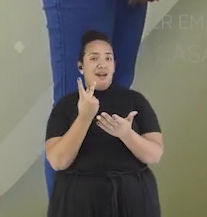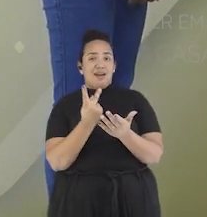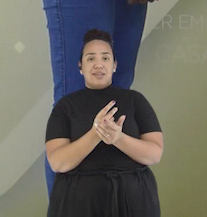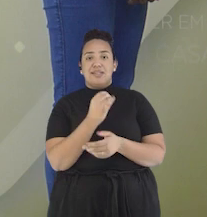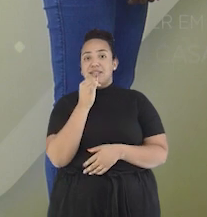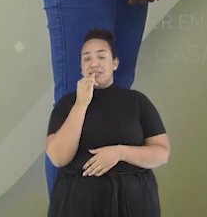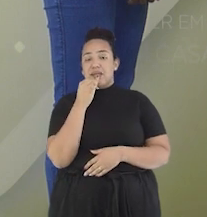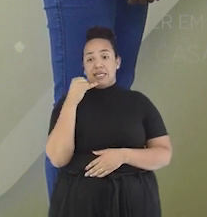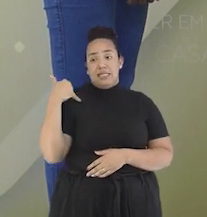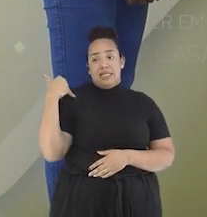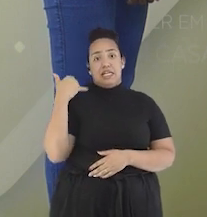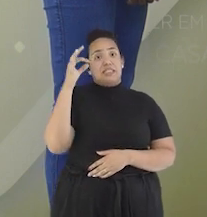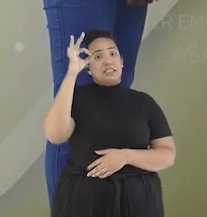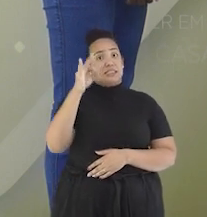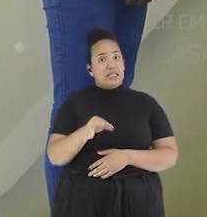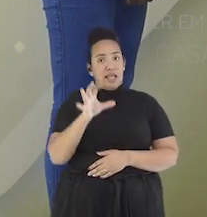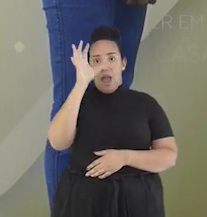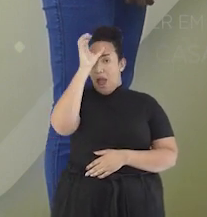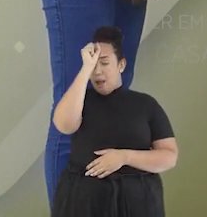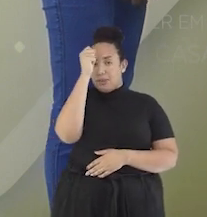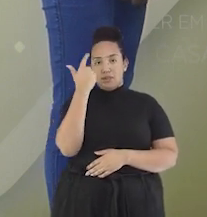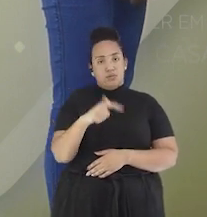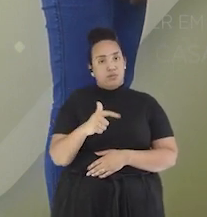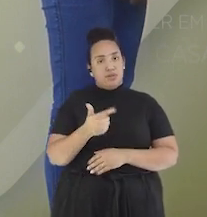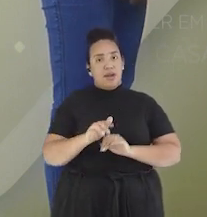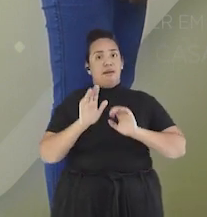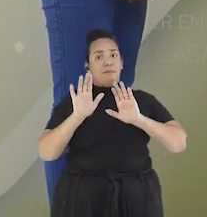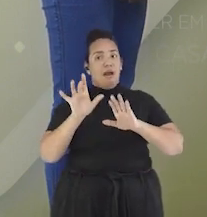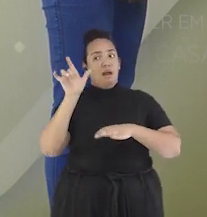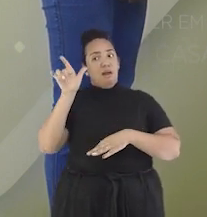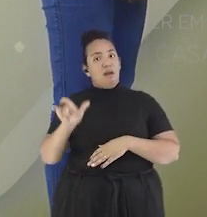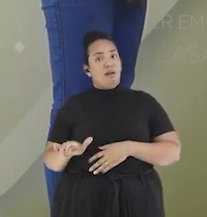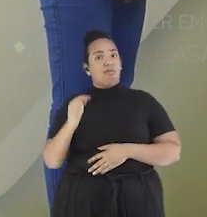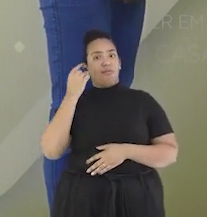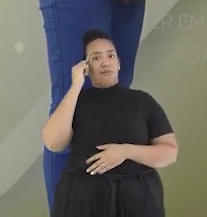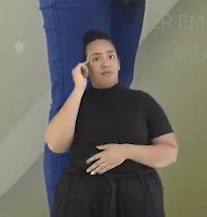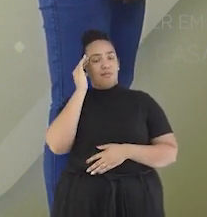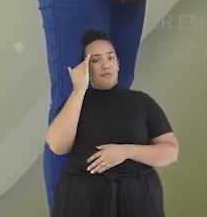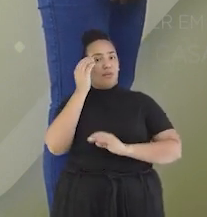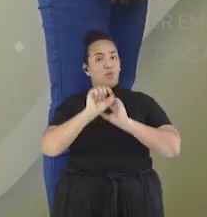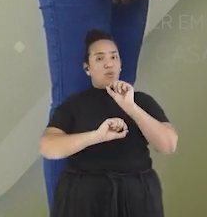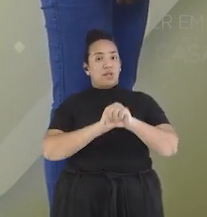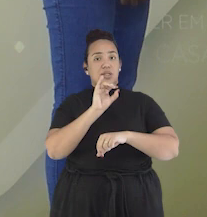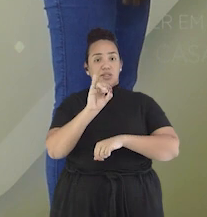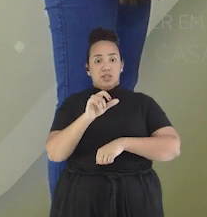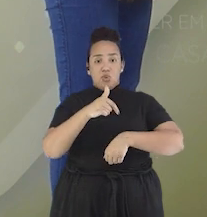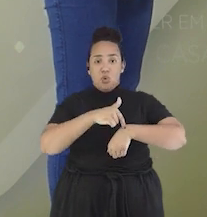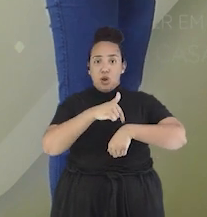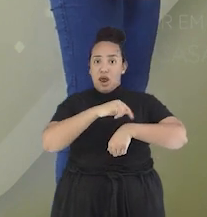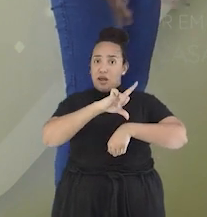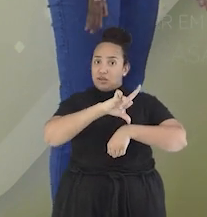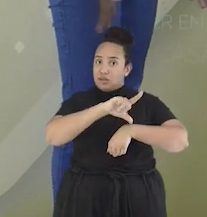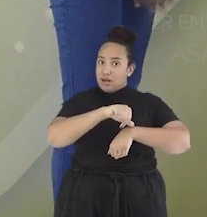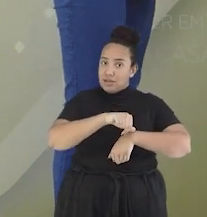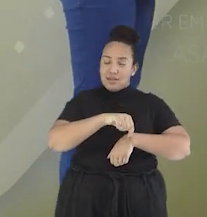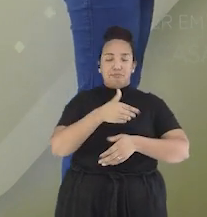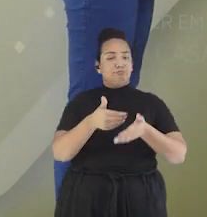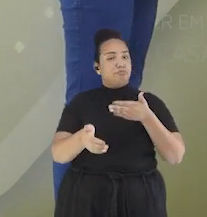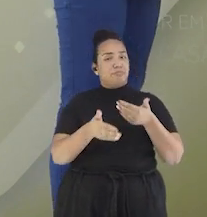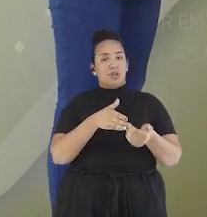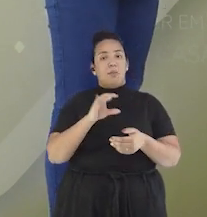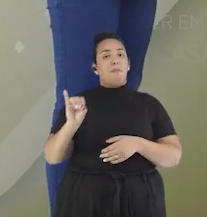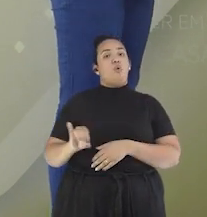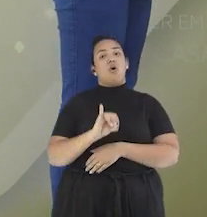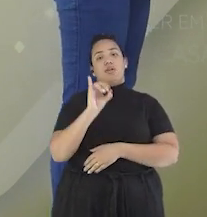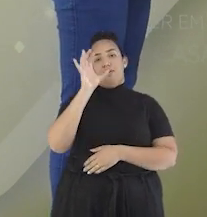uma idade para aprender. Mas ele entendeu que mesmo chegando atrasado, o importante é